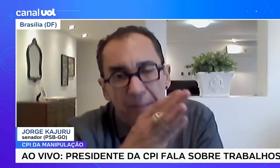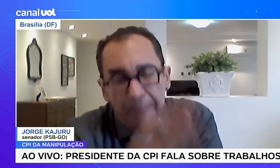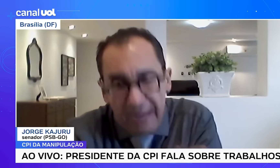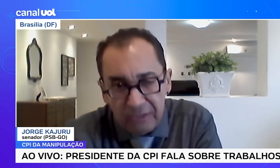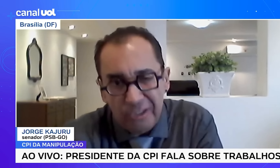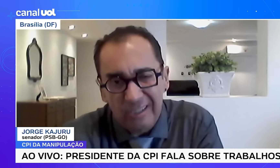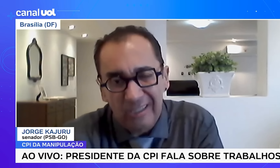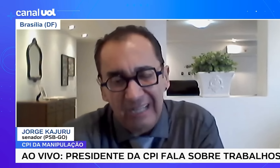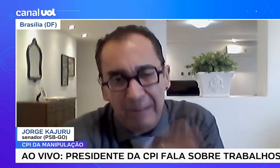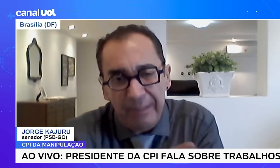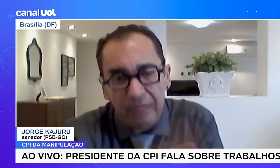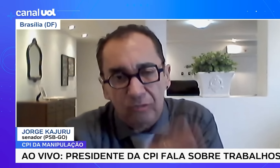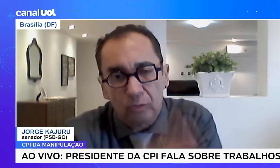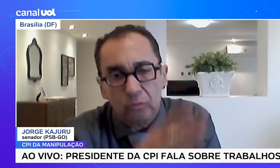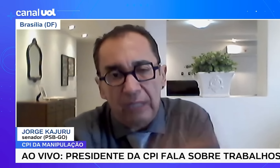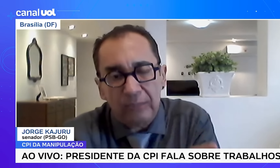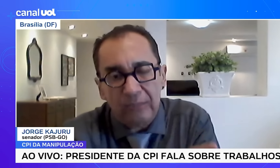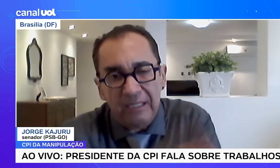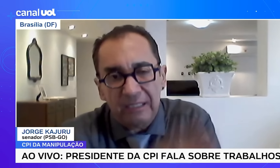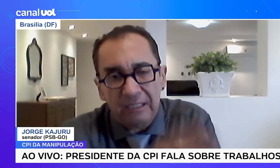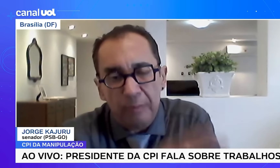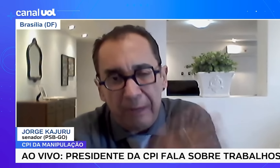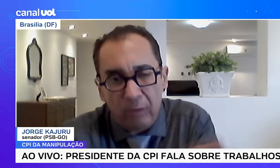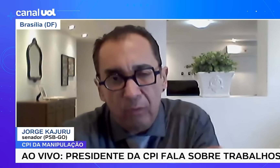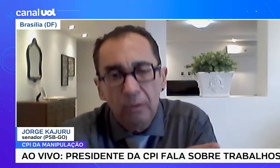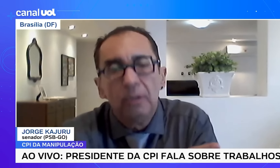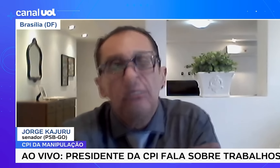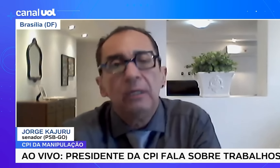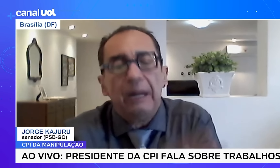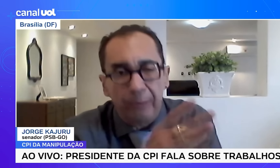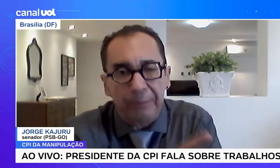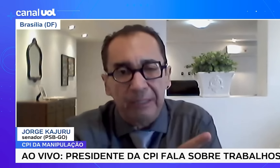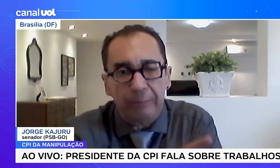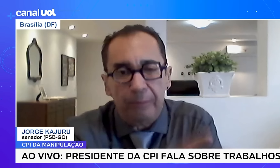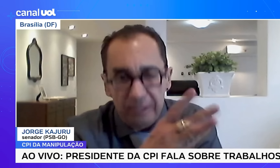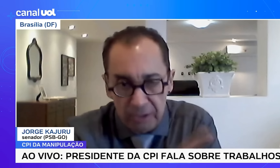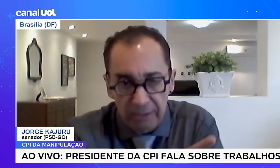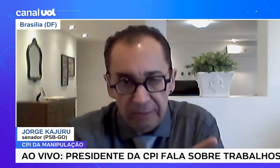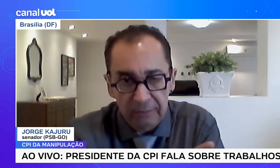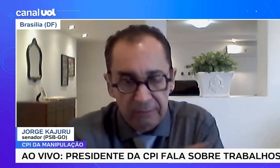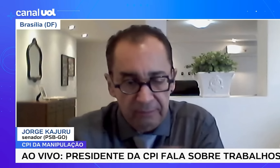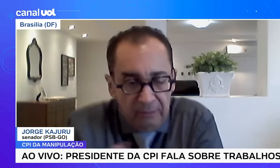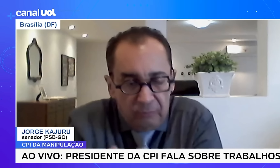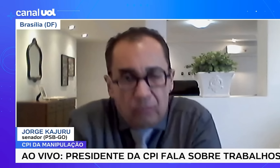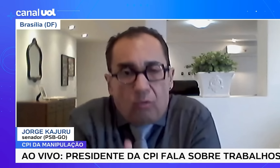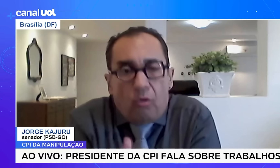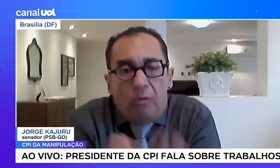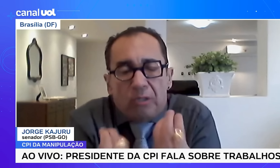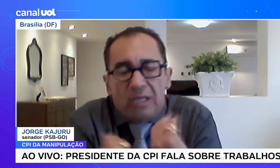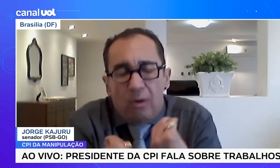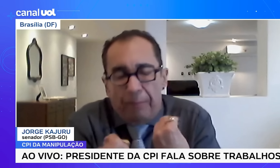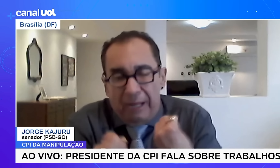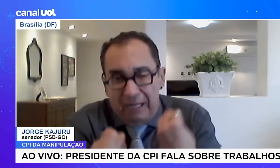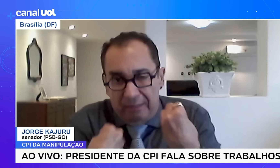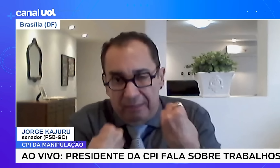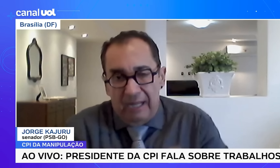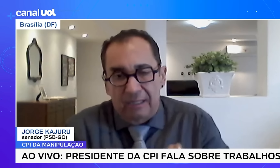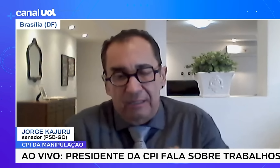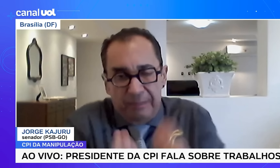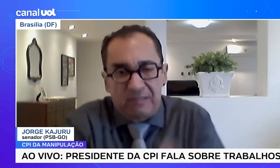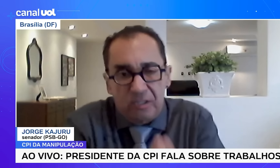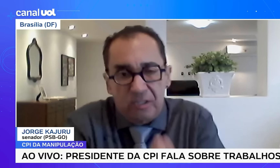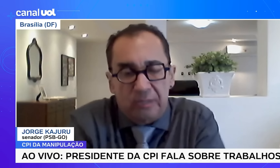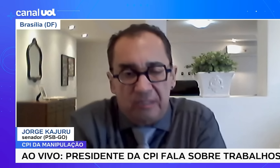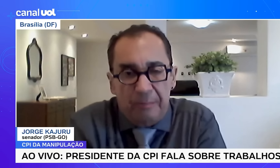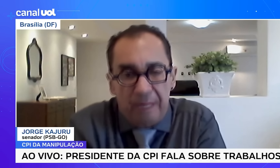cumpri a minha parte apenas o outro lado que ainda não me pagou a propina Prometida Então como que eu parlamentar